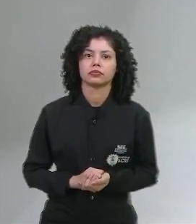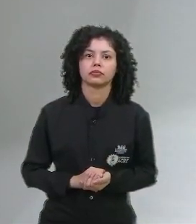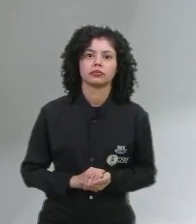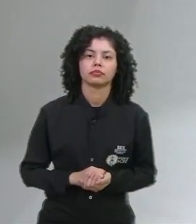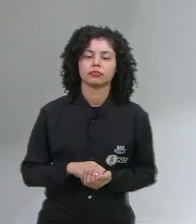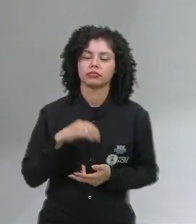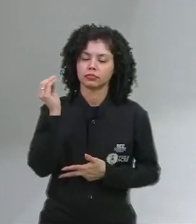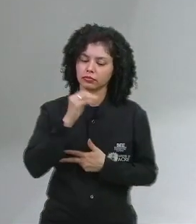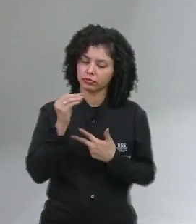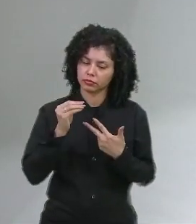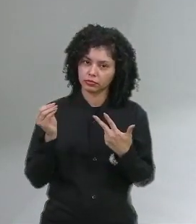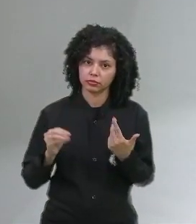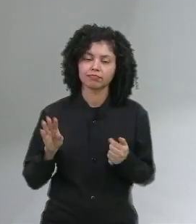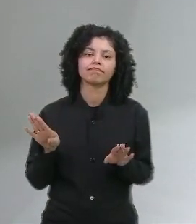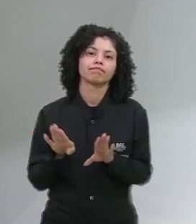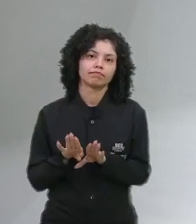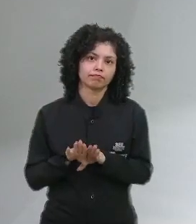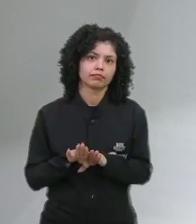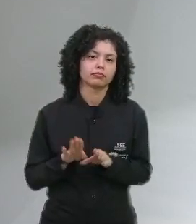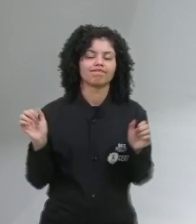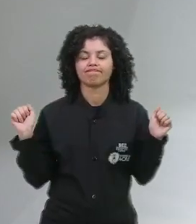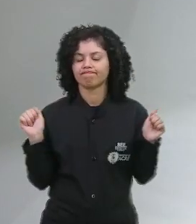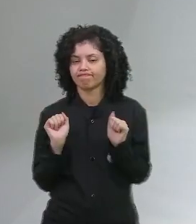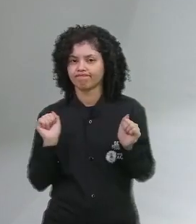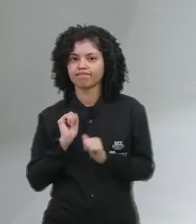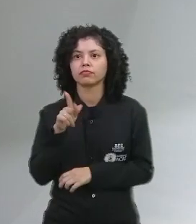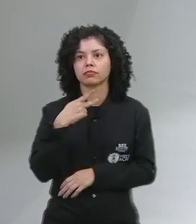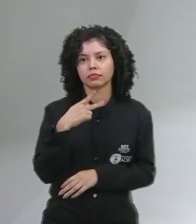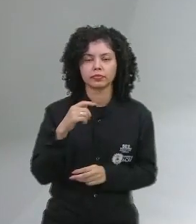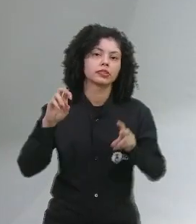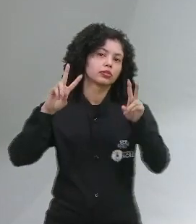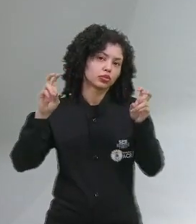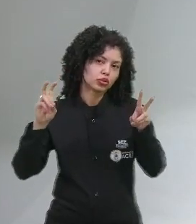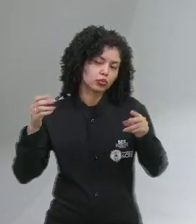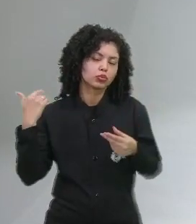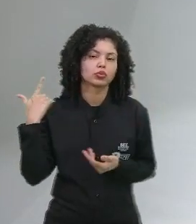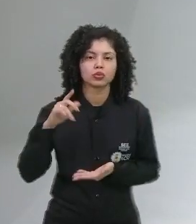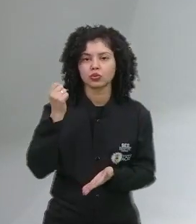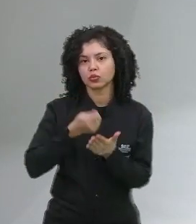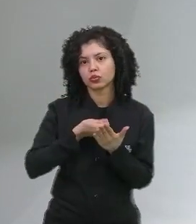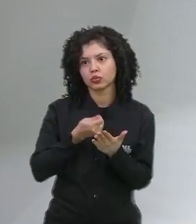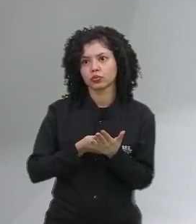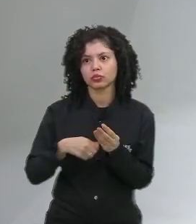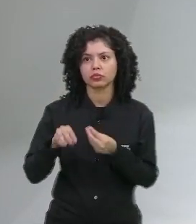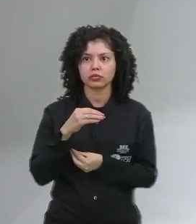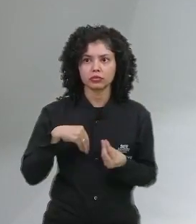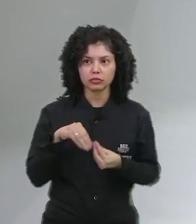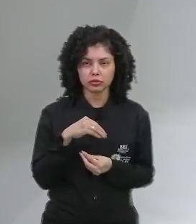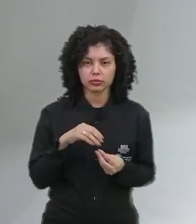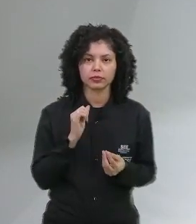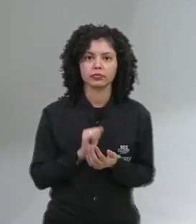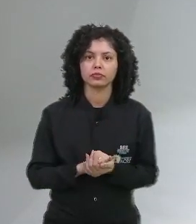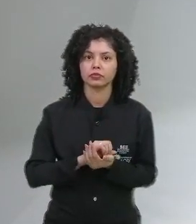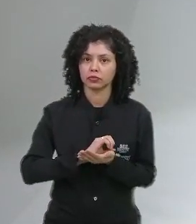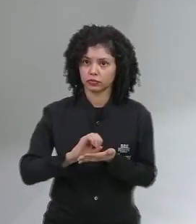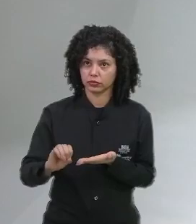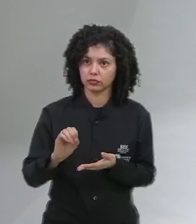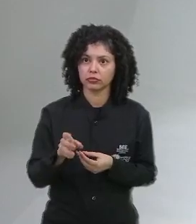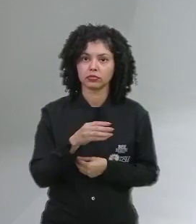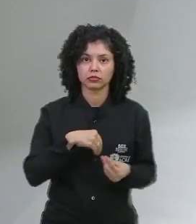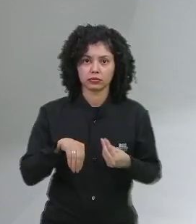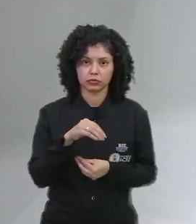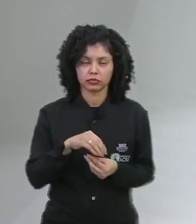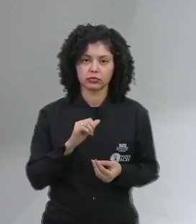de Enem. O Enem adora falar de biodiesel, adora falar de biocombustível, e quando ele cobrar a reação orgânica, principalmente, será uma reação